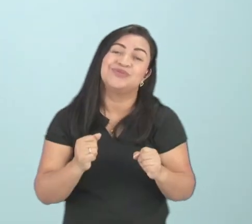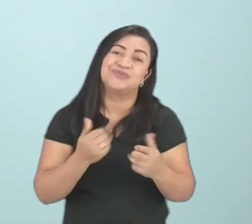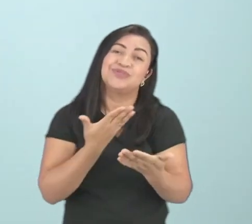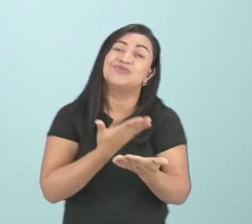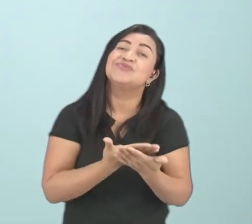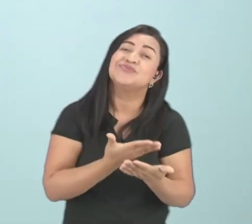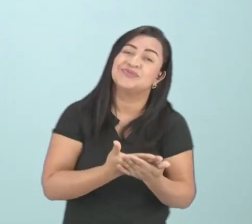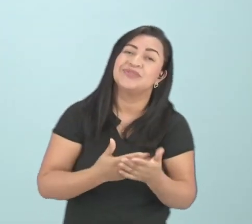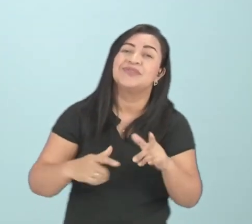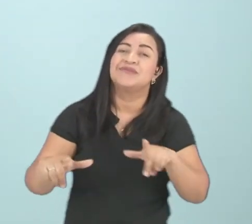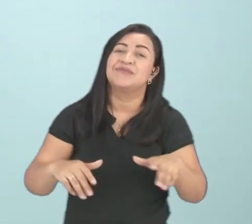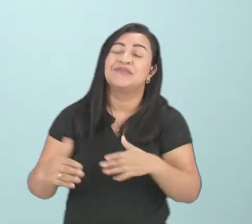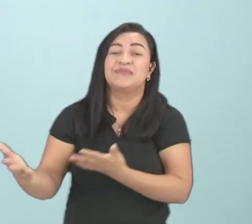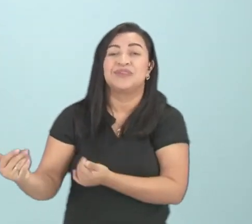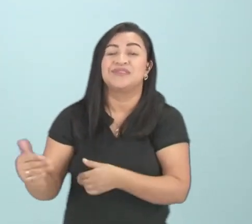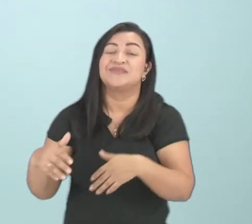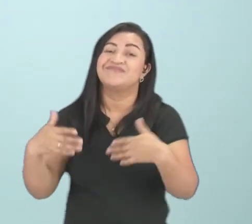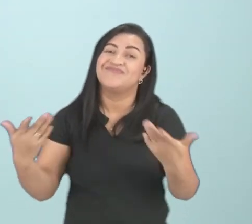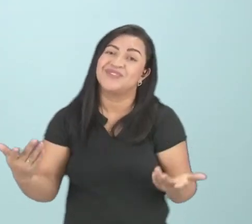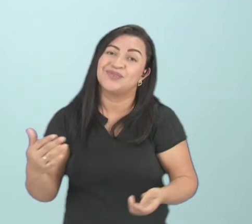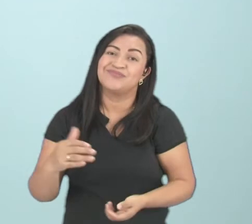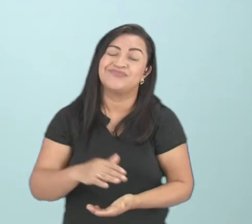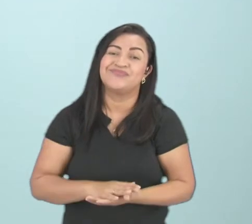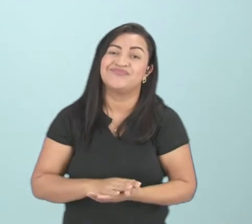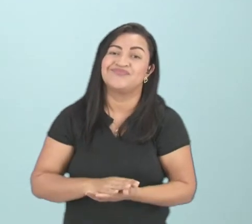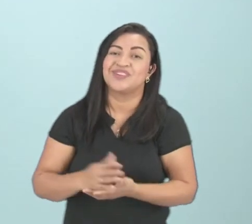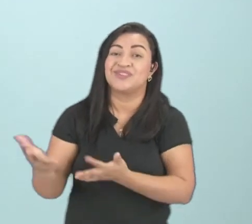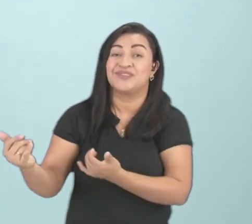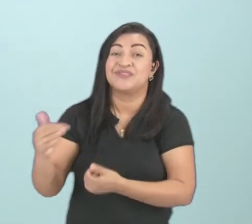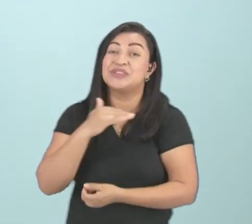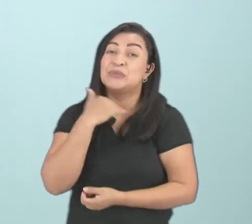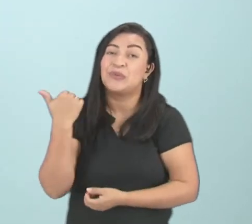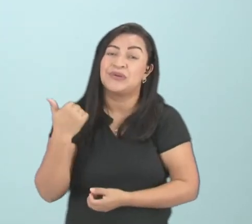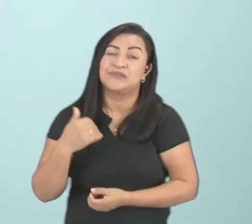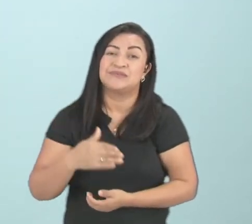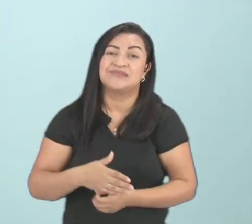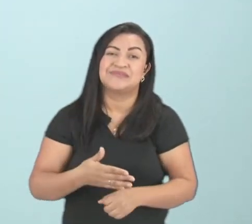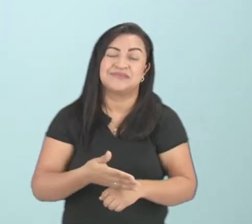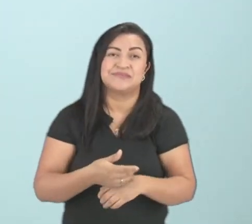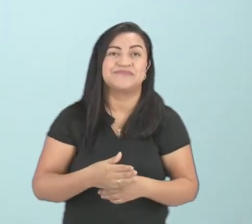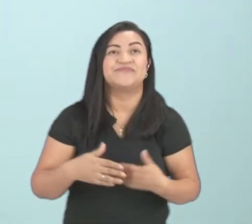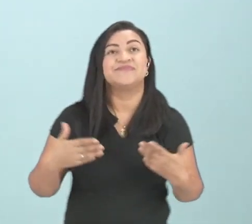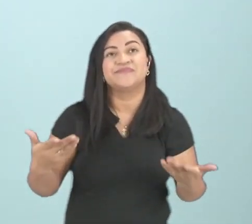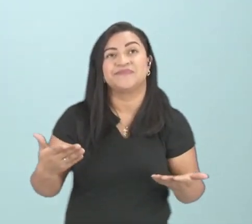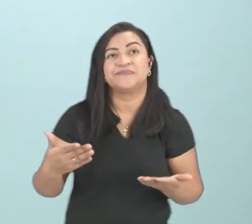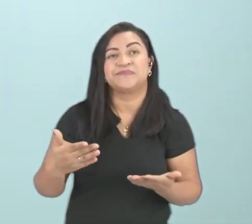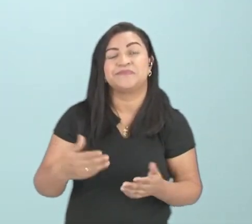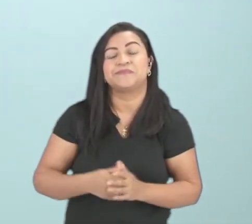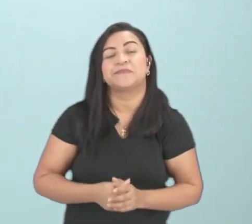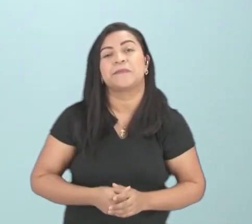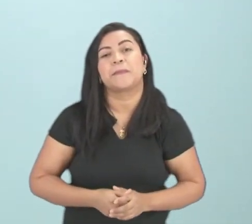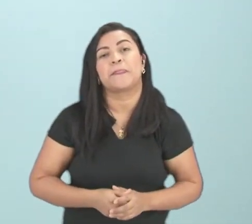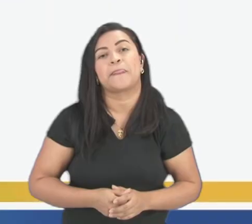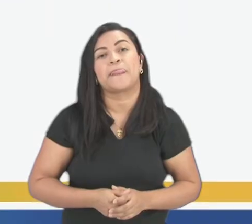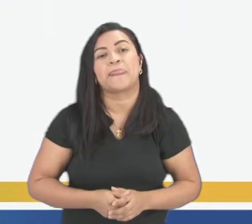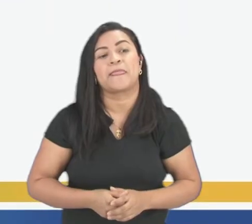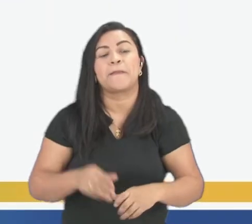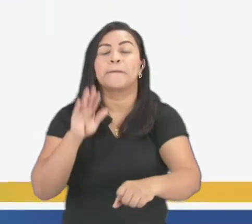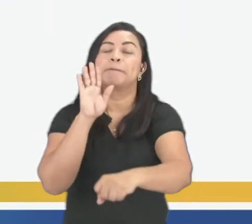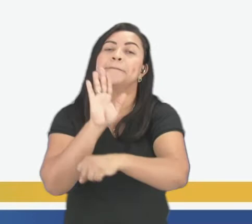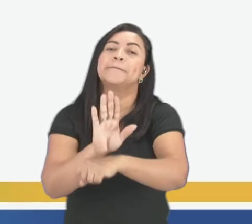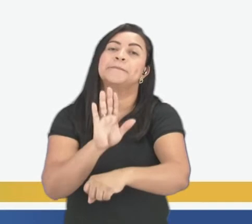muitos conflitos gerados que são vistos também pela mídia. Tudo bem? Contribuição para a solução de